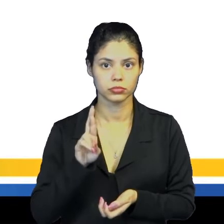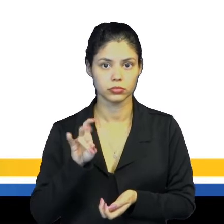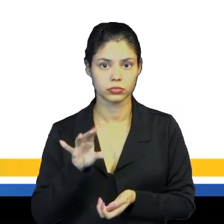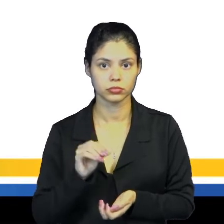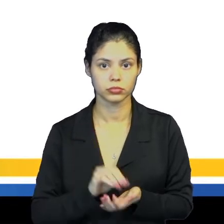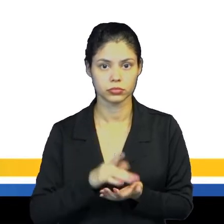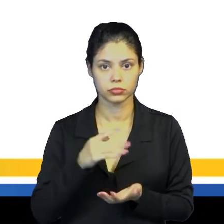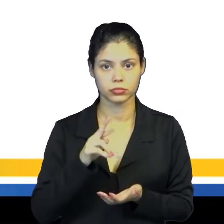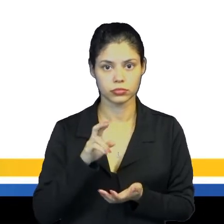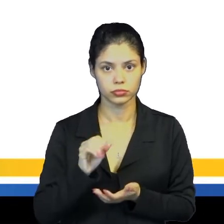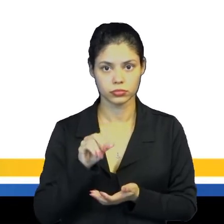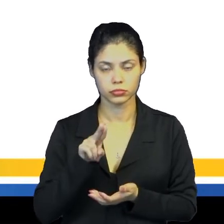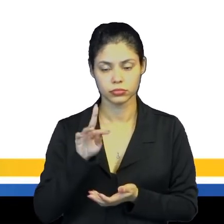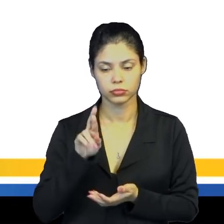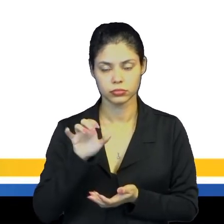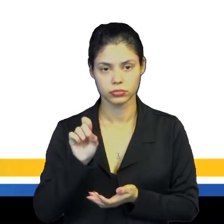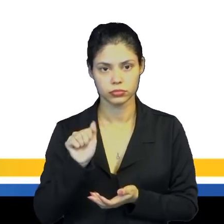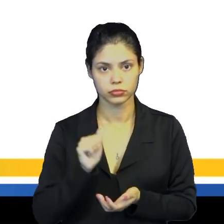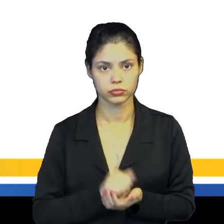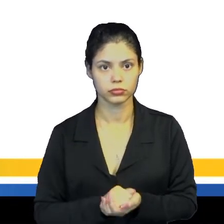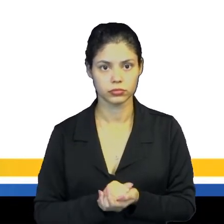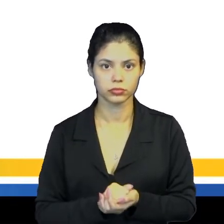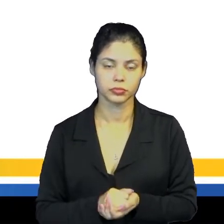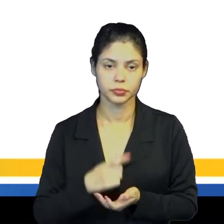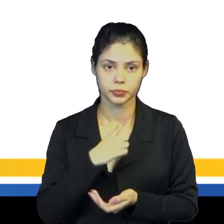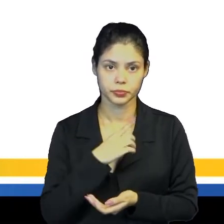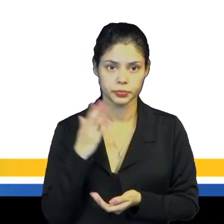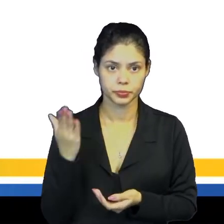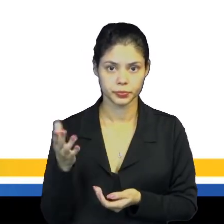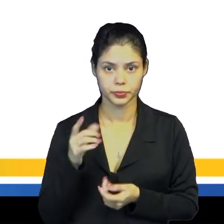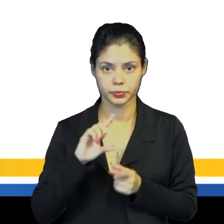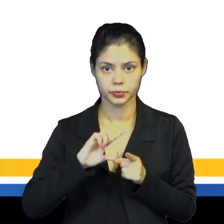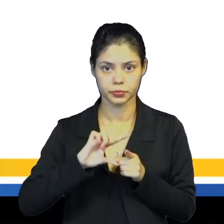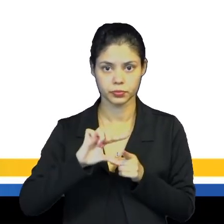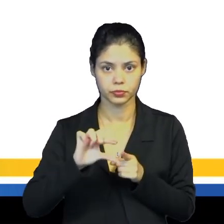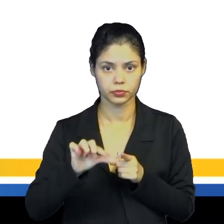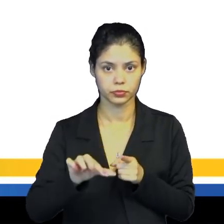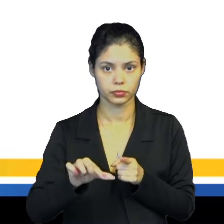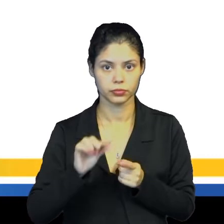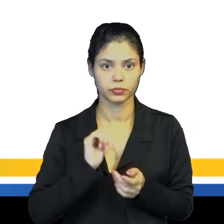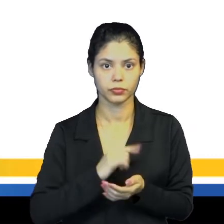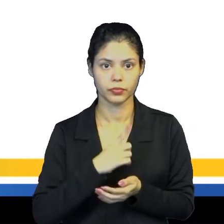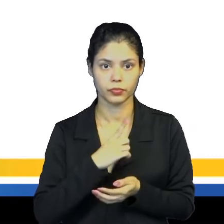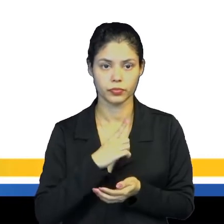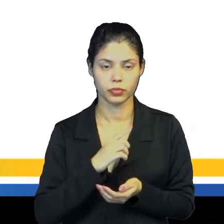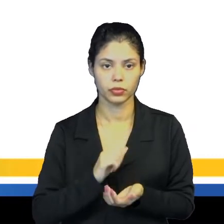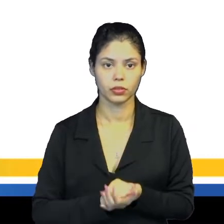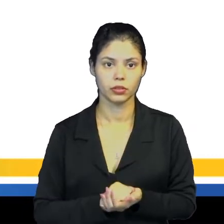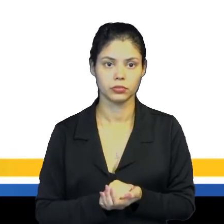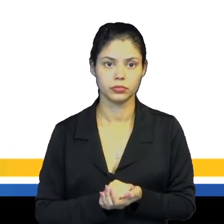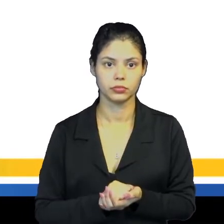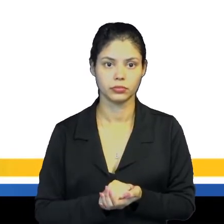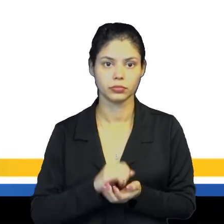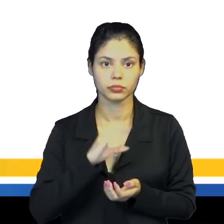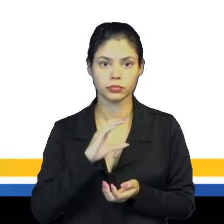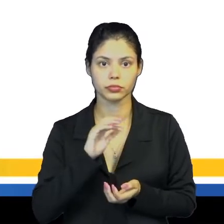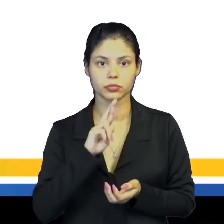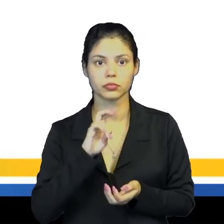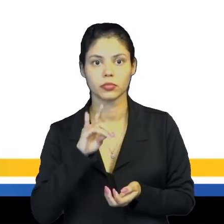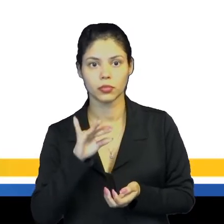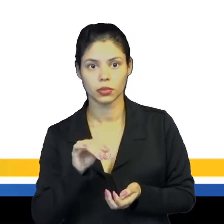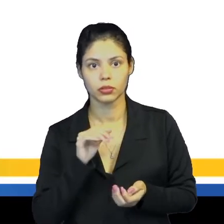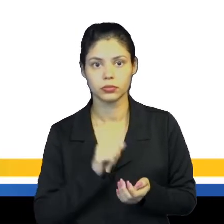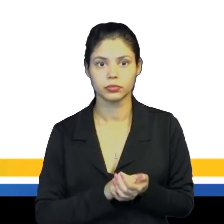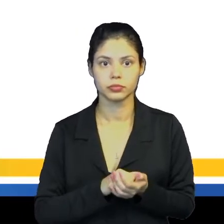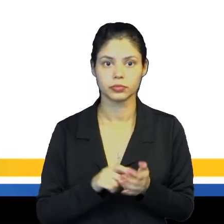a próstata e a uretra. Observando aí a próstata aí nós temos, ela tem tipo um formato de um caroço.